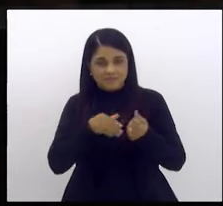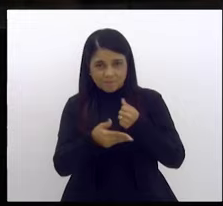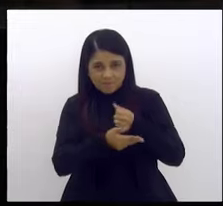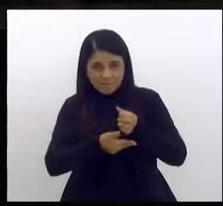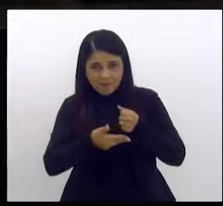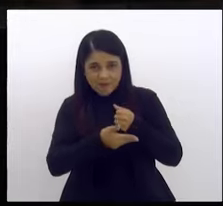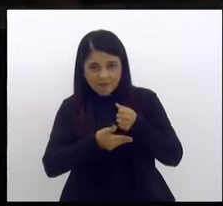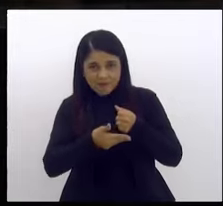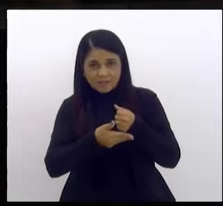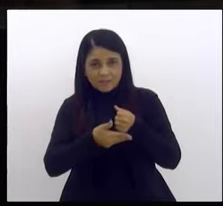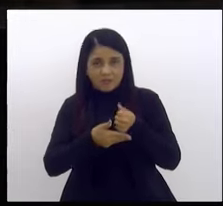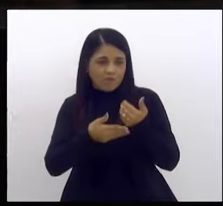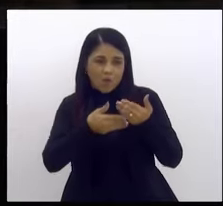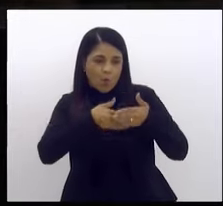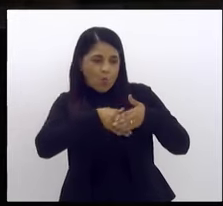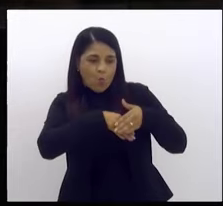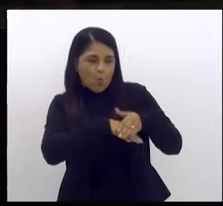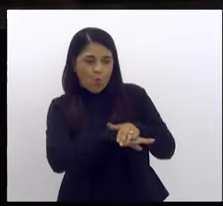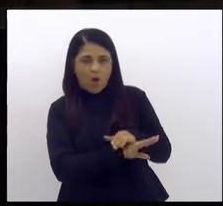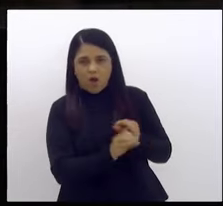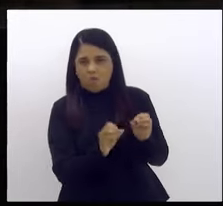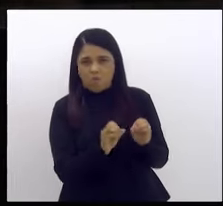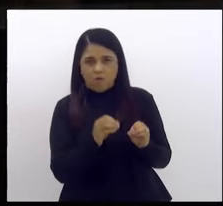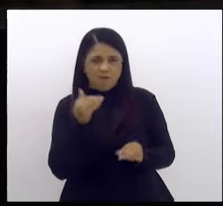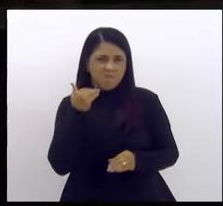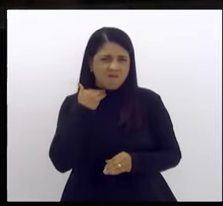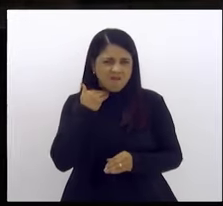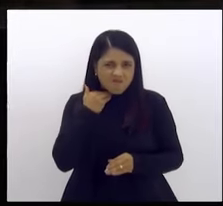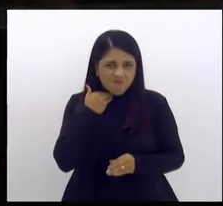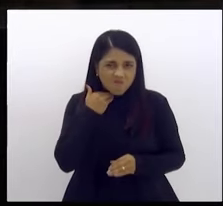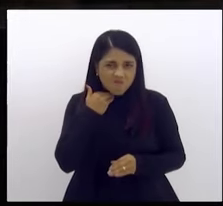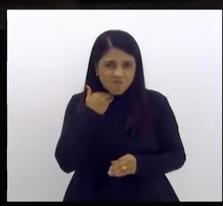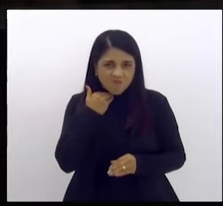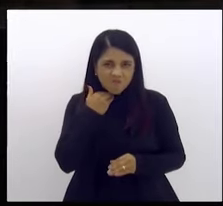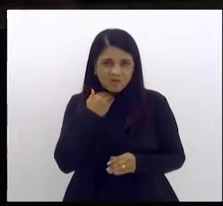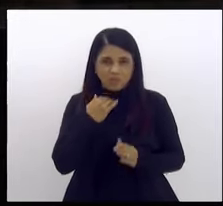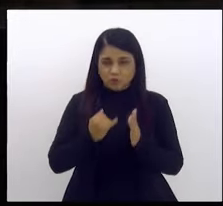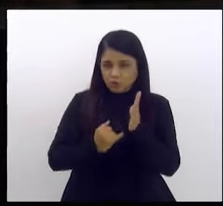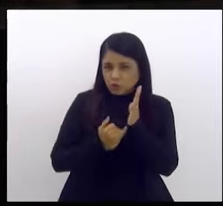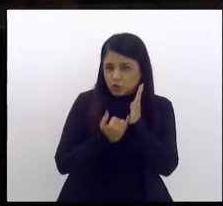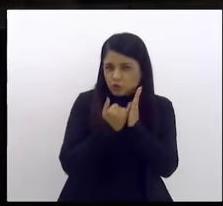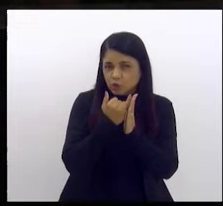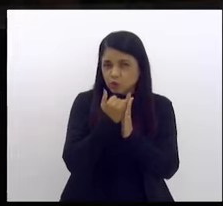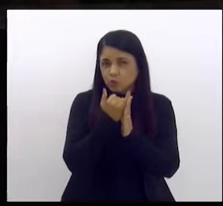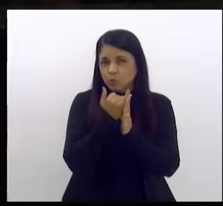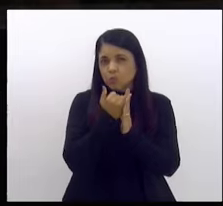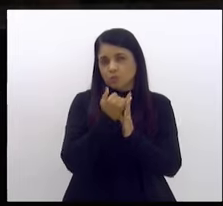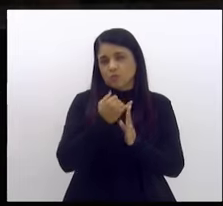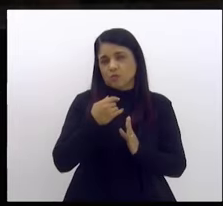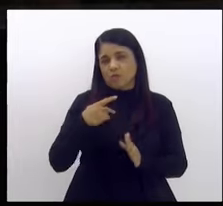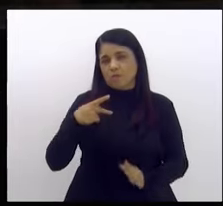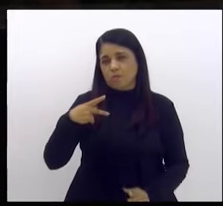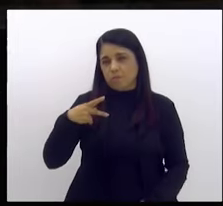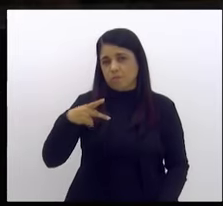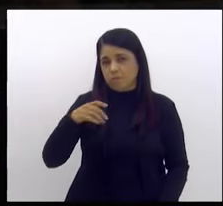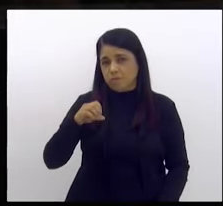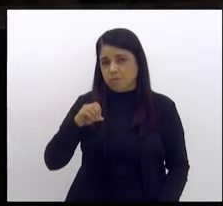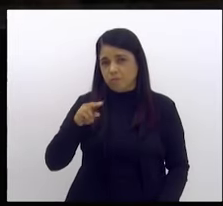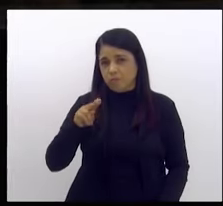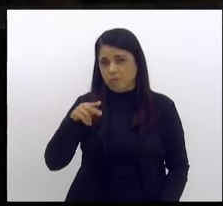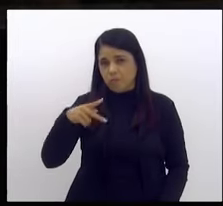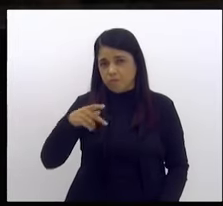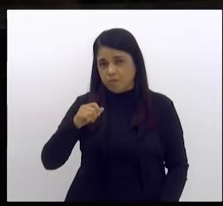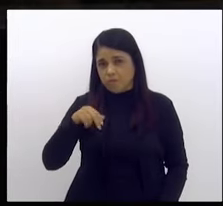que não vai guardar nos grandes bancos para ter juros em cima de uma poupança, mas vai